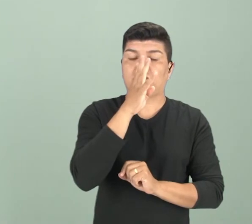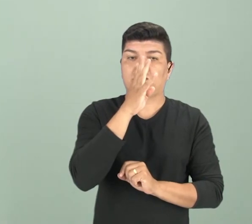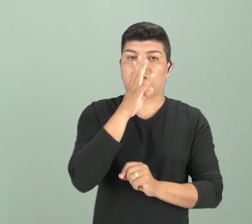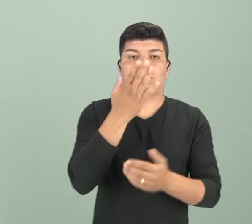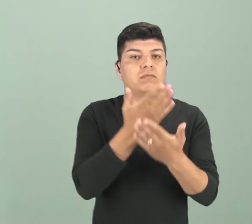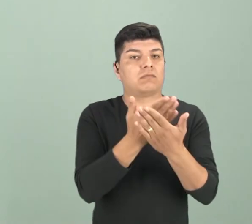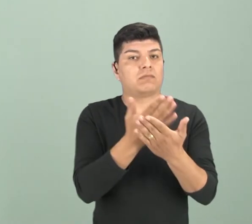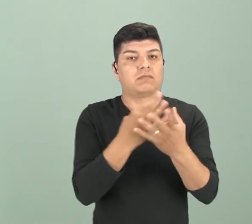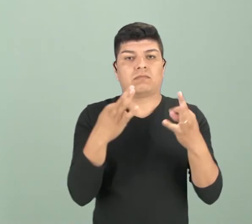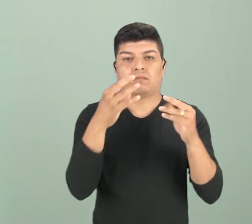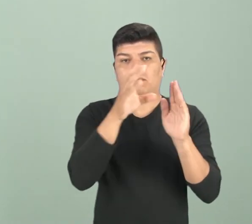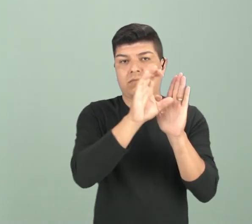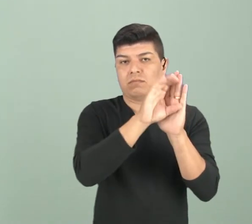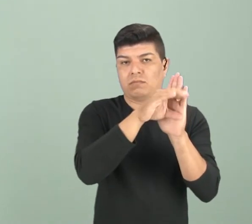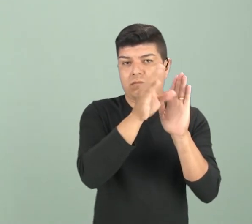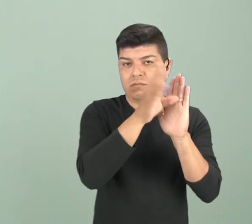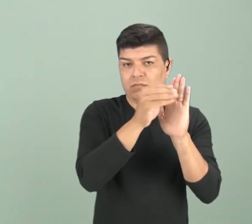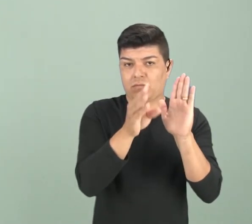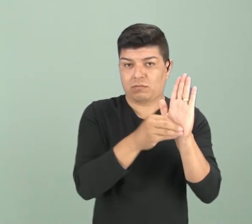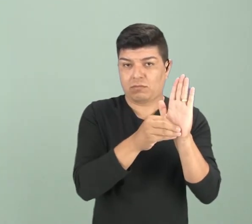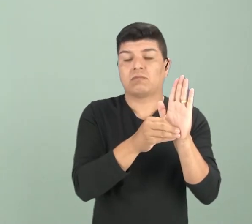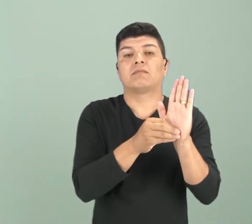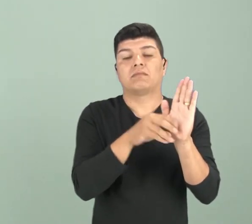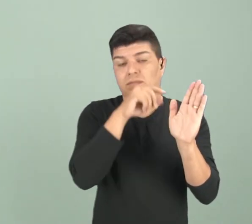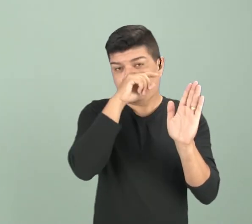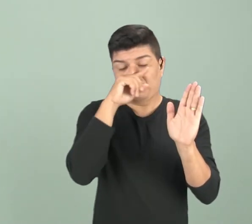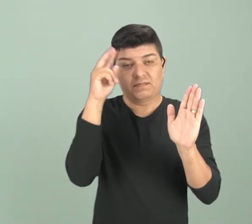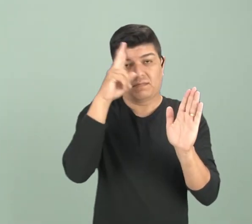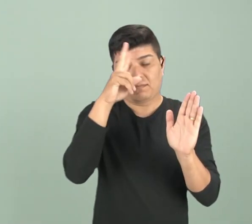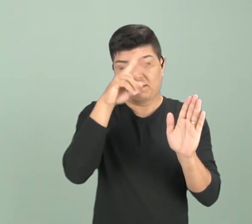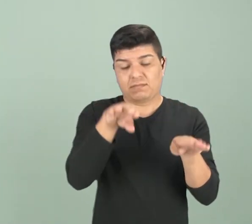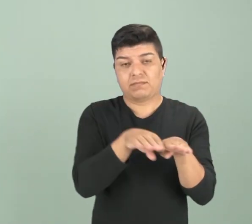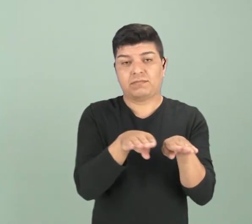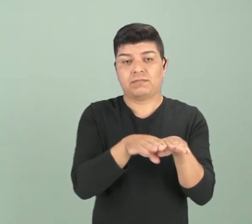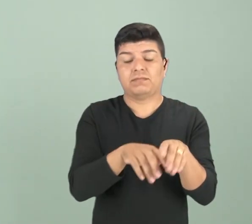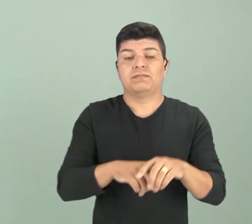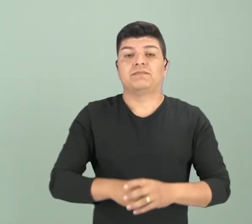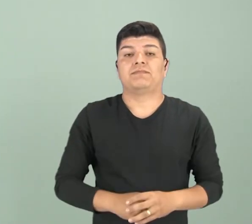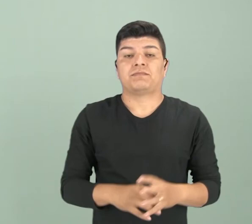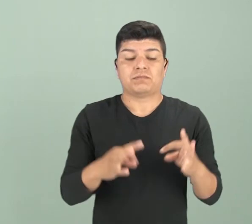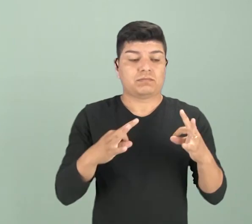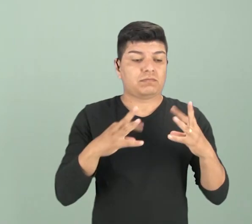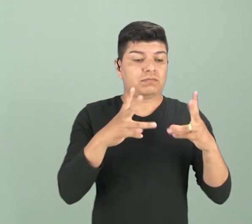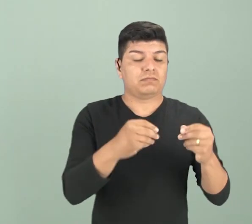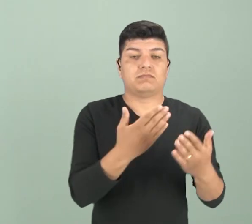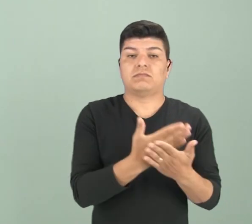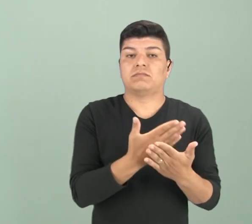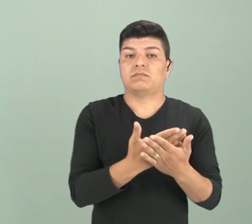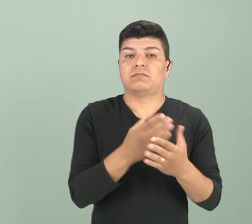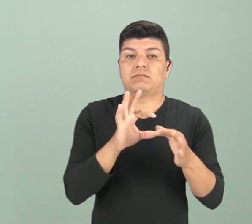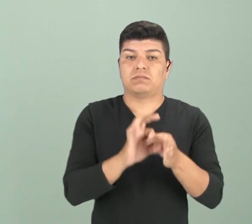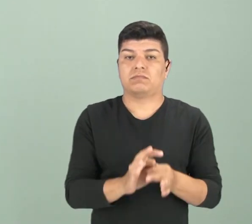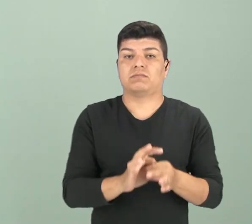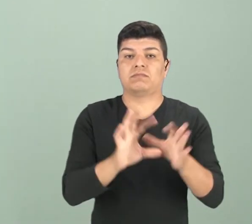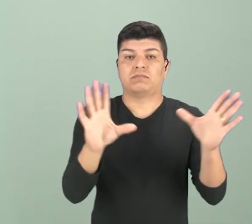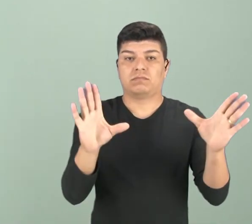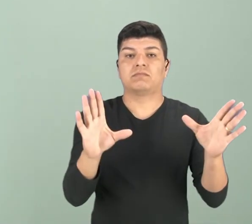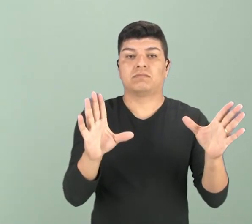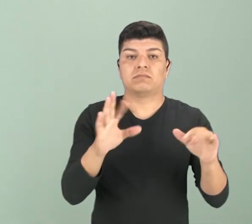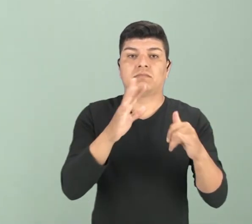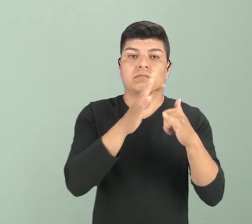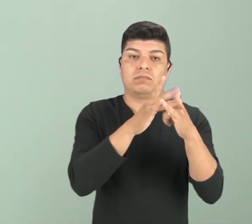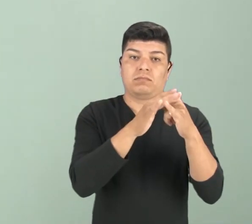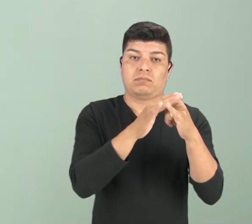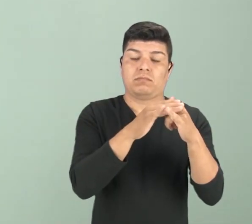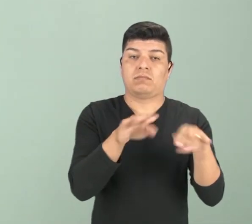acompanhar as nossas aulas, todos os nossos conteúdos. E lembrando que em todas as nossas aulas vão ficar disponíveis